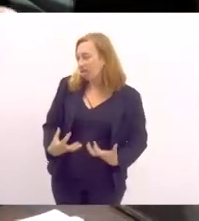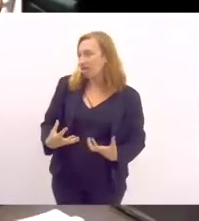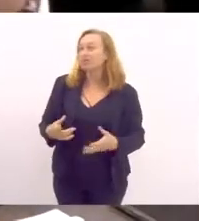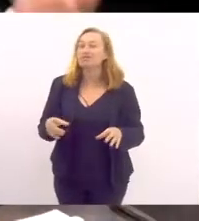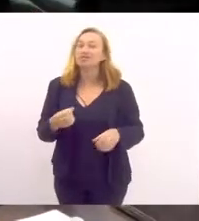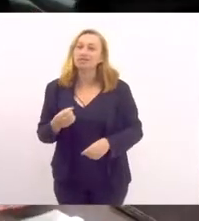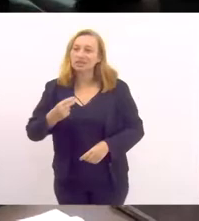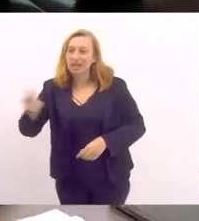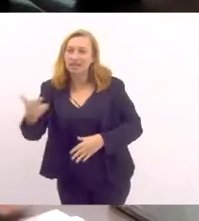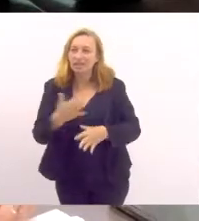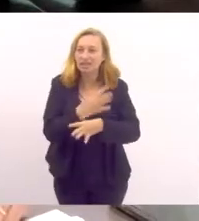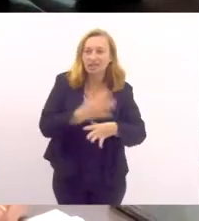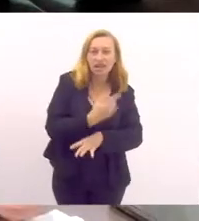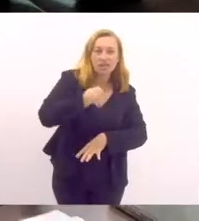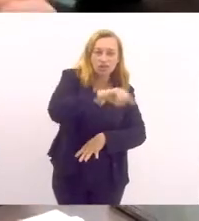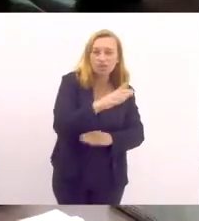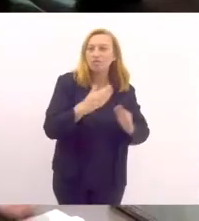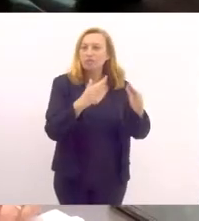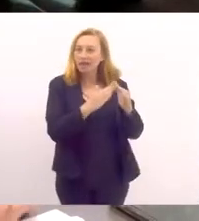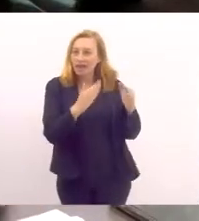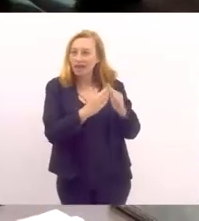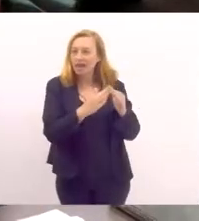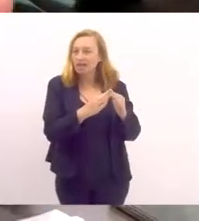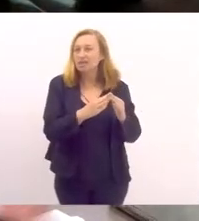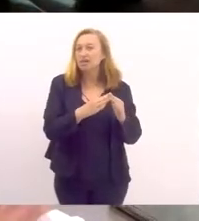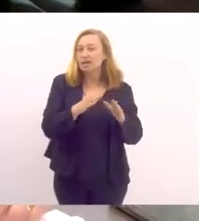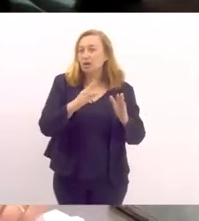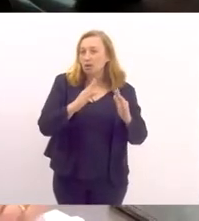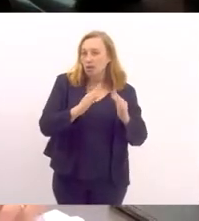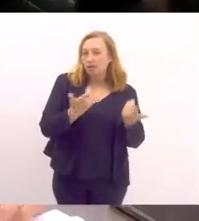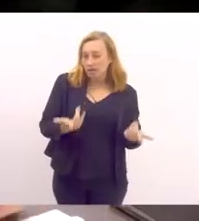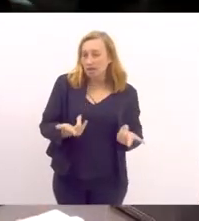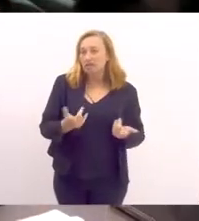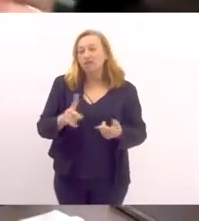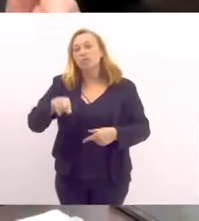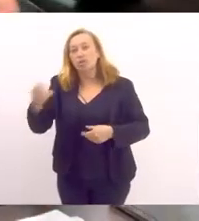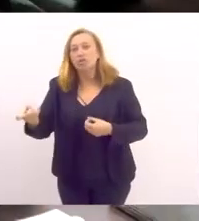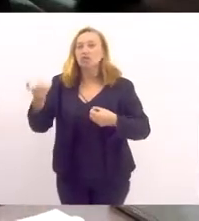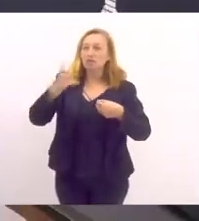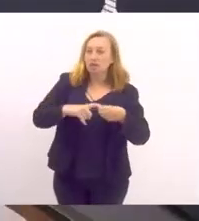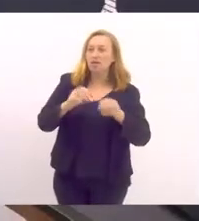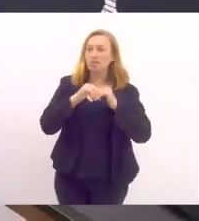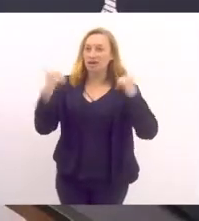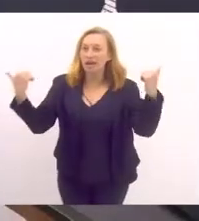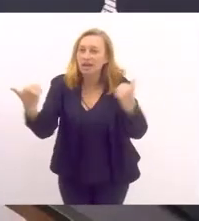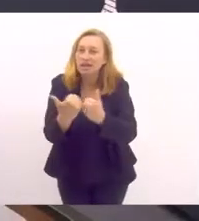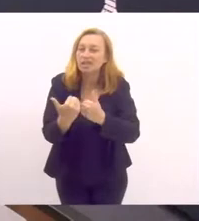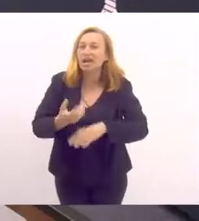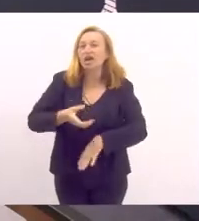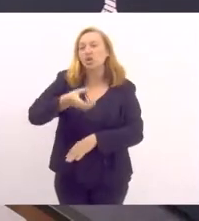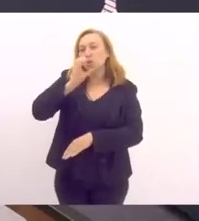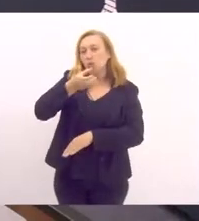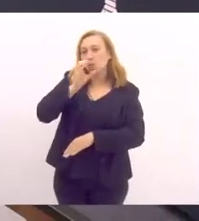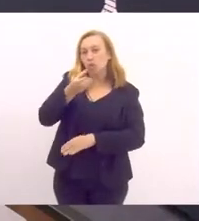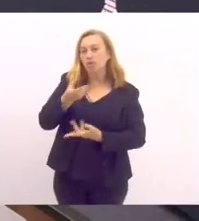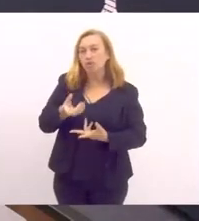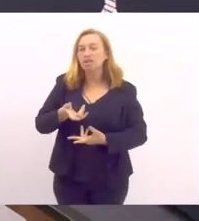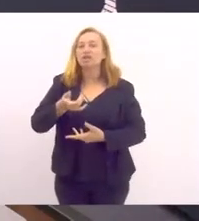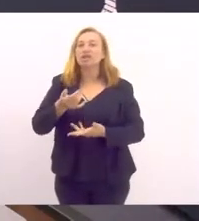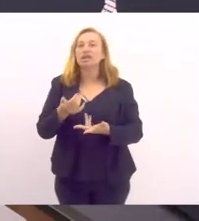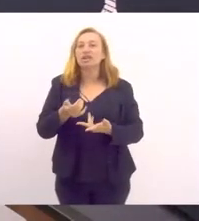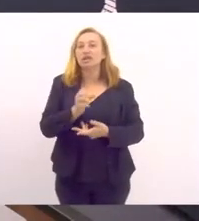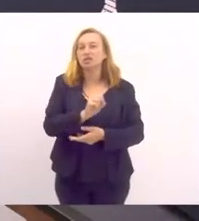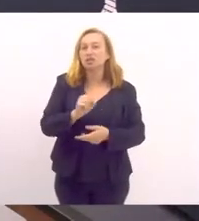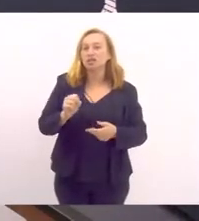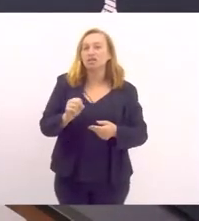saí da cidade, fui para casa, moro na Zona Sul, voltei para o Maracanã para tomar uma cerveja e uns amigos fizeram um churrasco ali perto